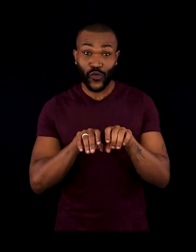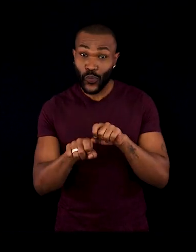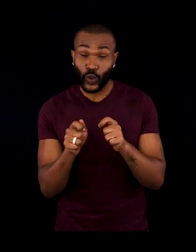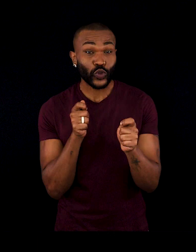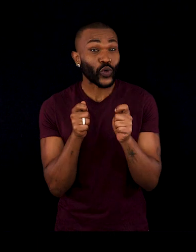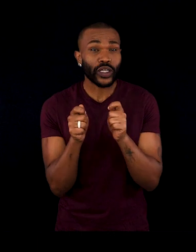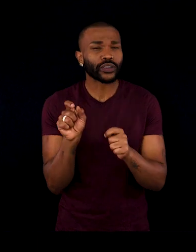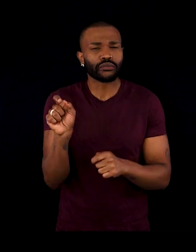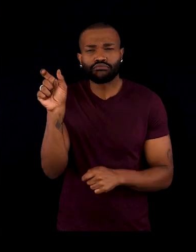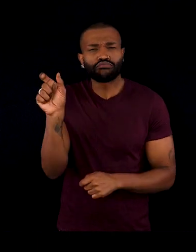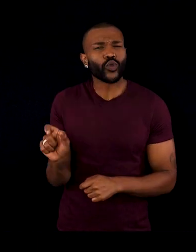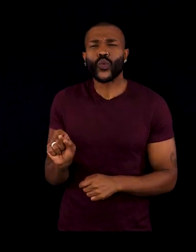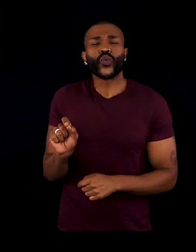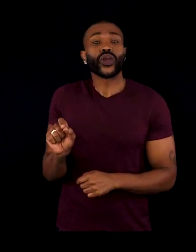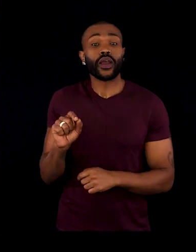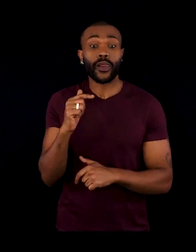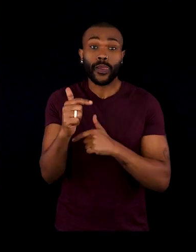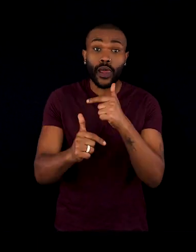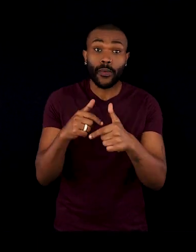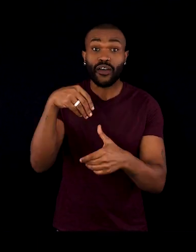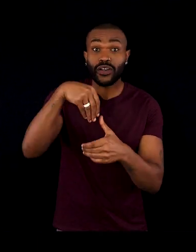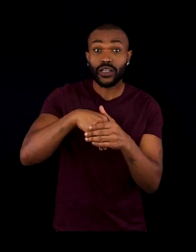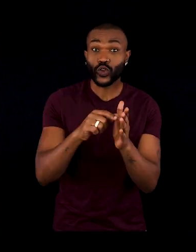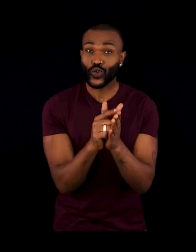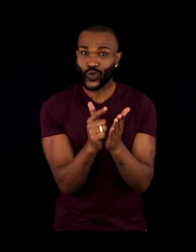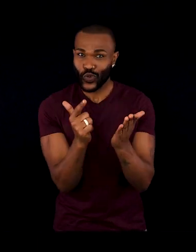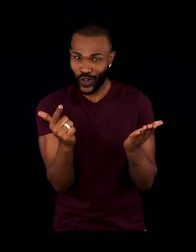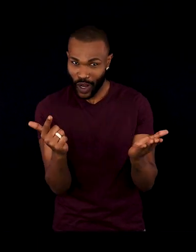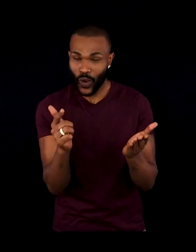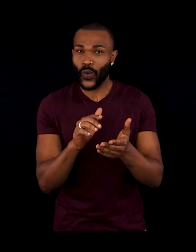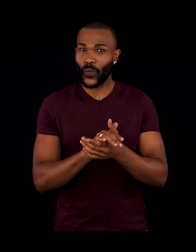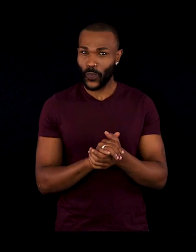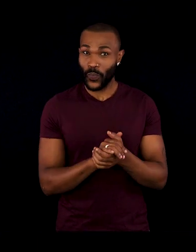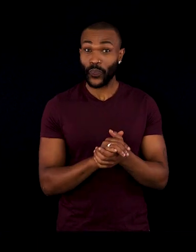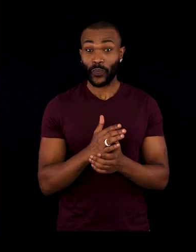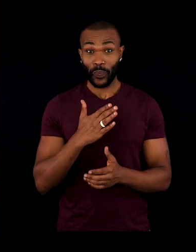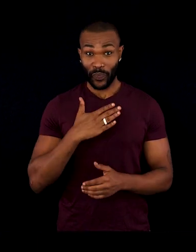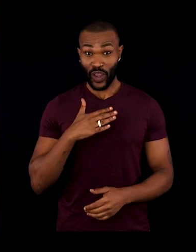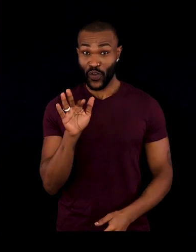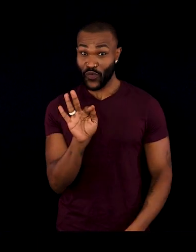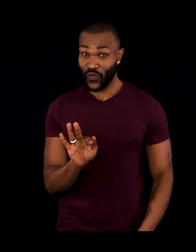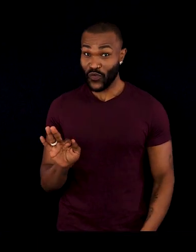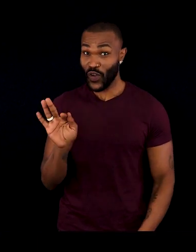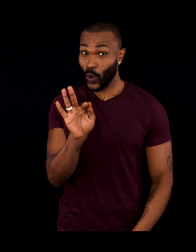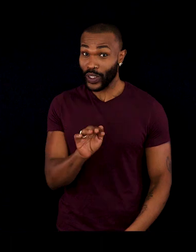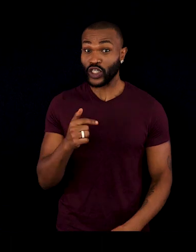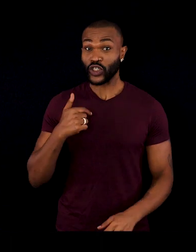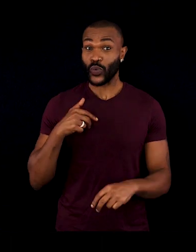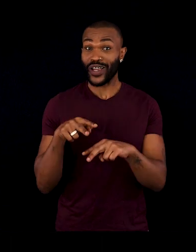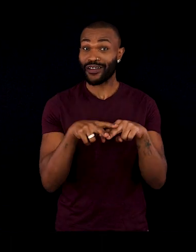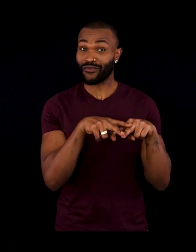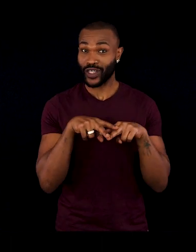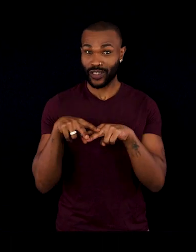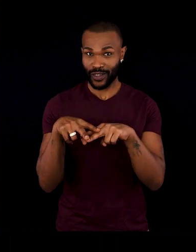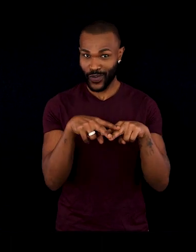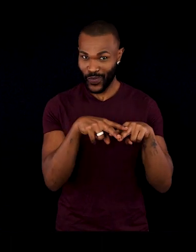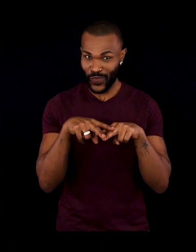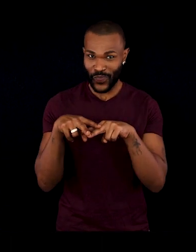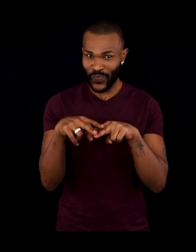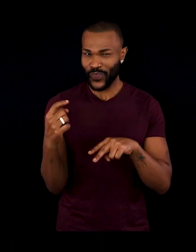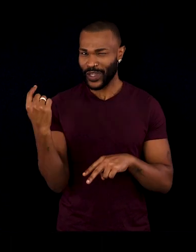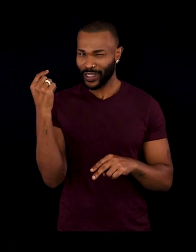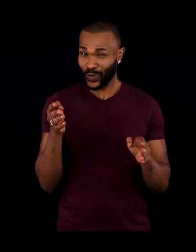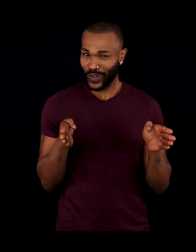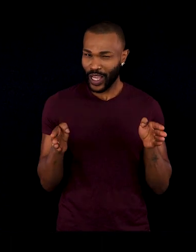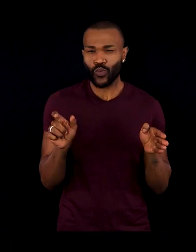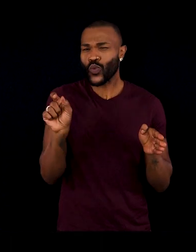era aquele que atuava dentro de um jornal. Fundamentalmente, a minha faculdade foi ser revisor. Naquele tempo,